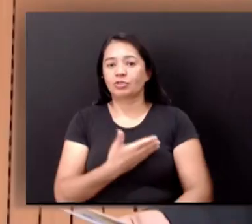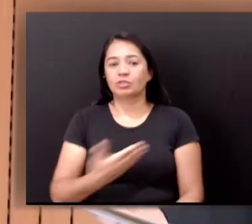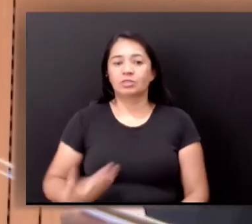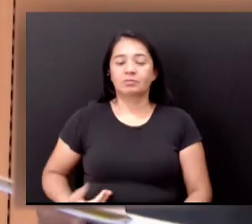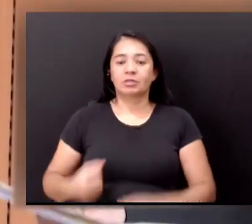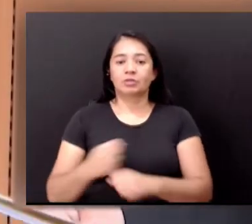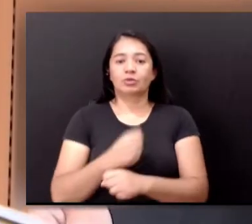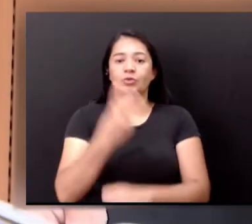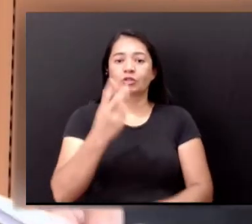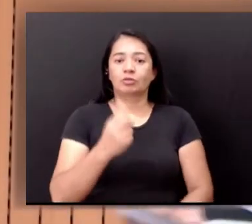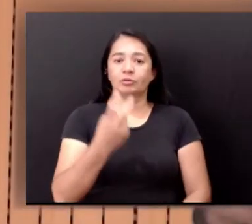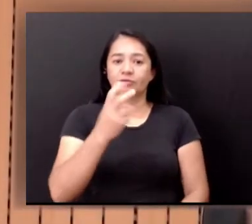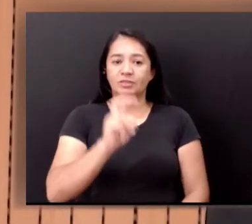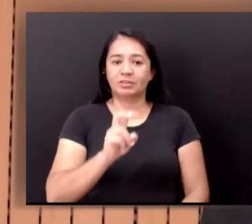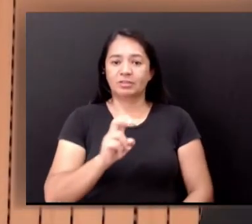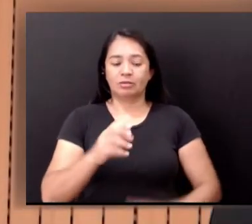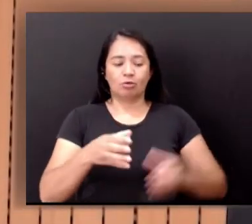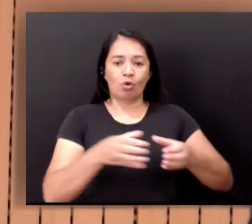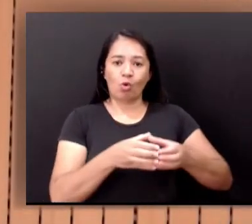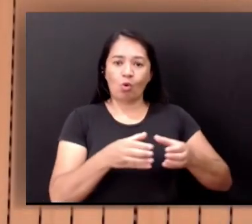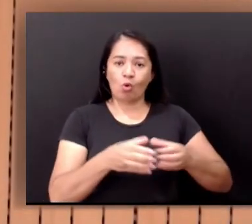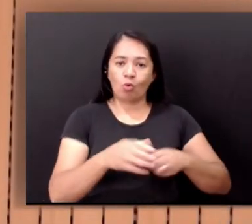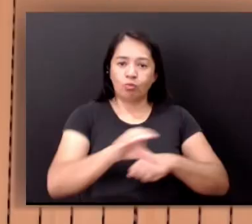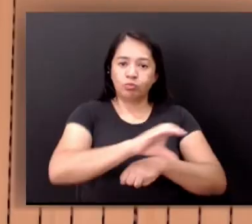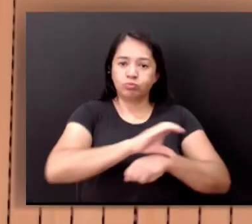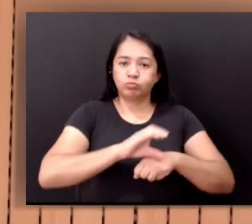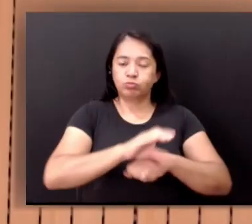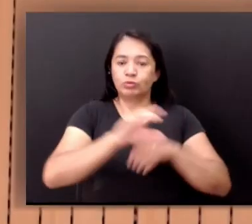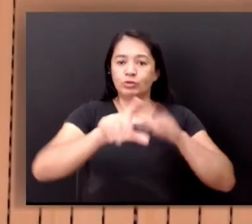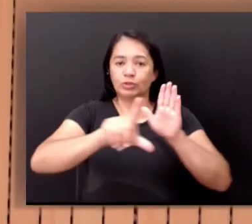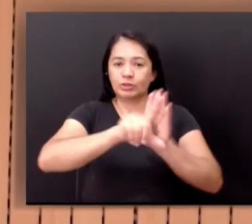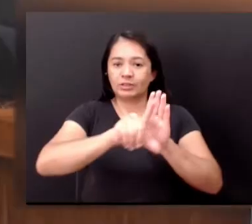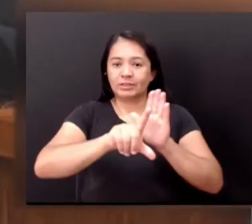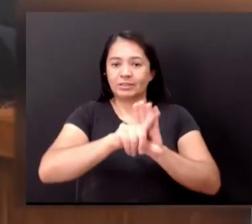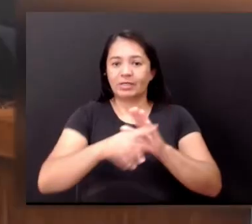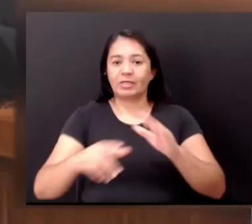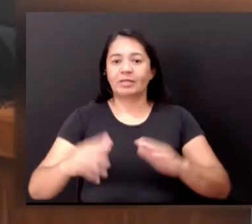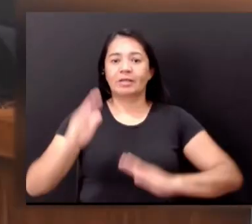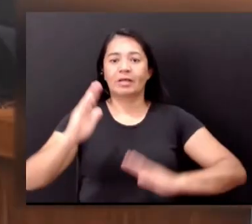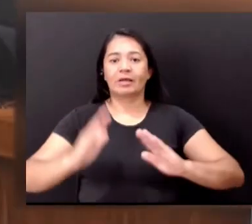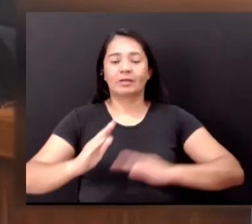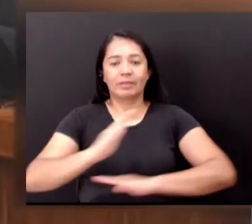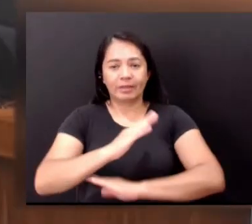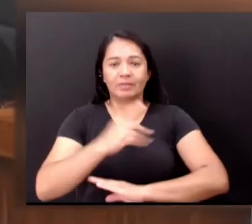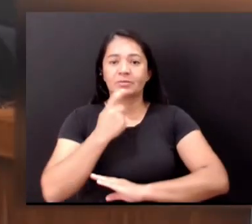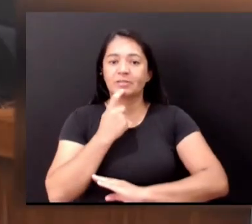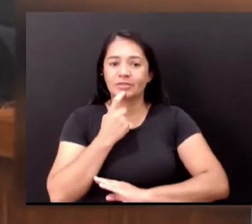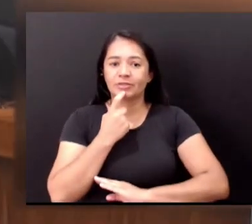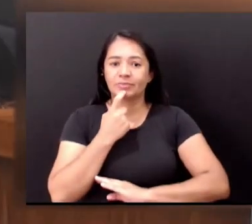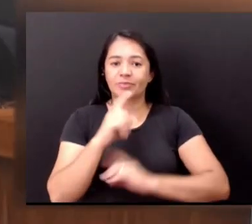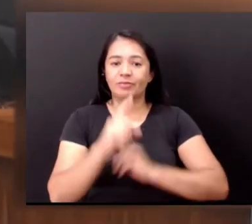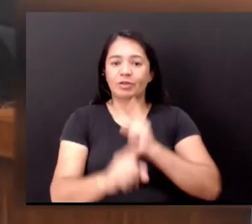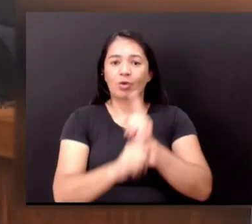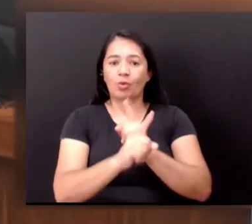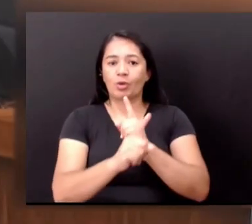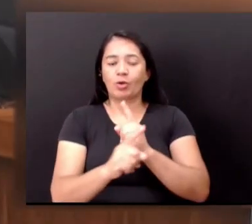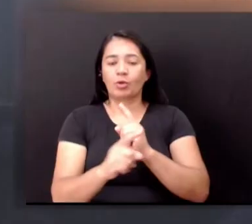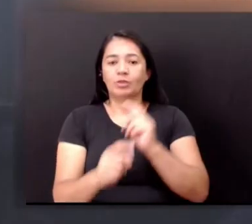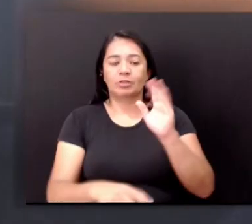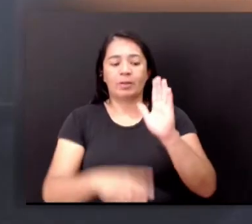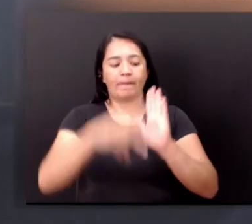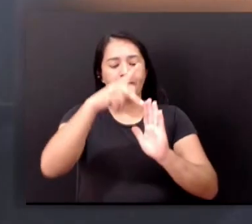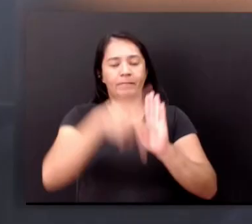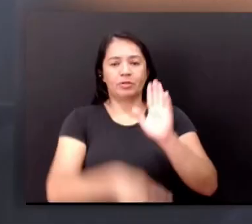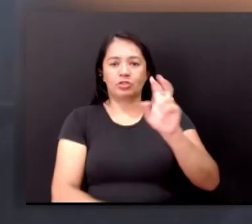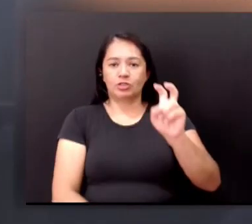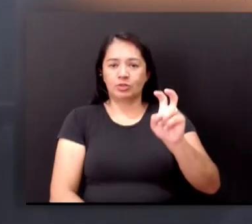foi realizada pela Comissão de Constituição e Legalidade da Câmara de Campinas. O encontro debateu 5 projetos de resolução que